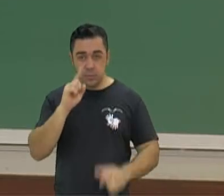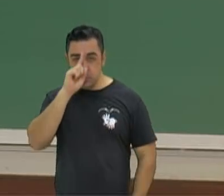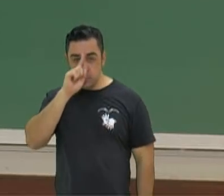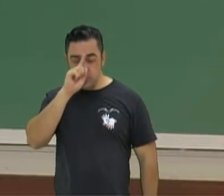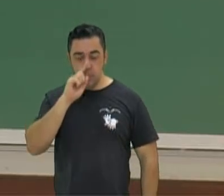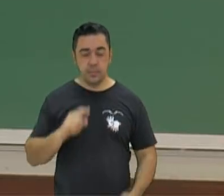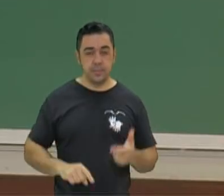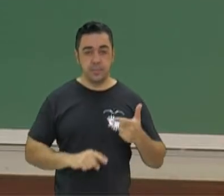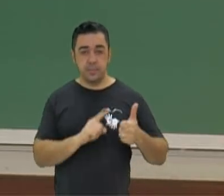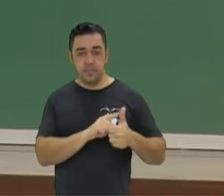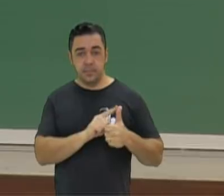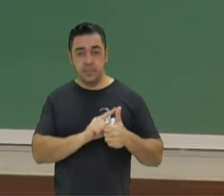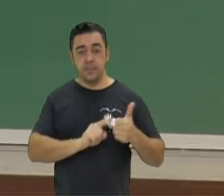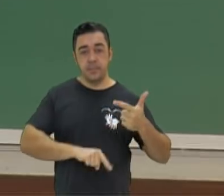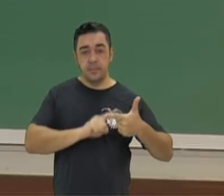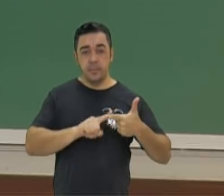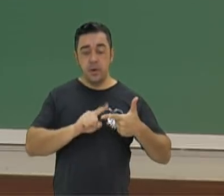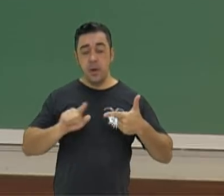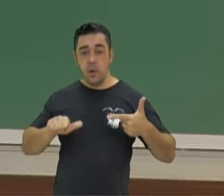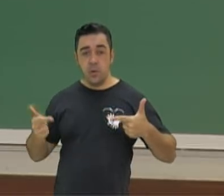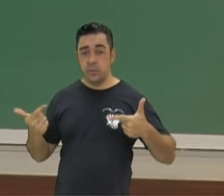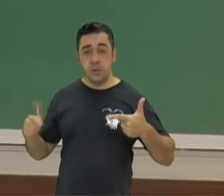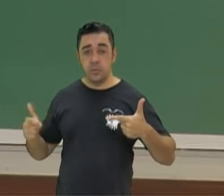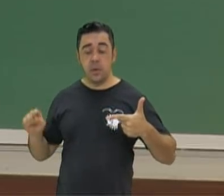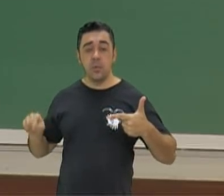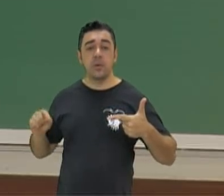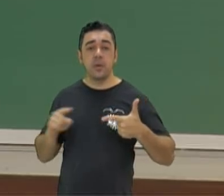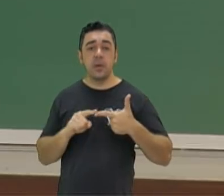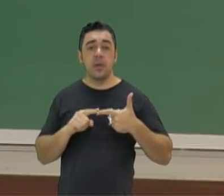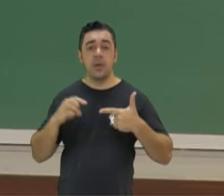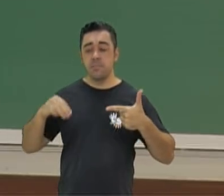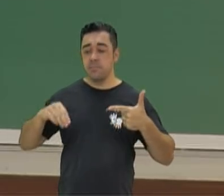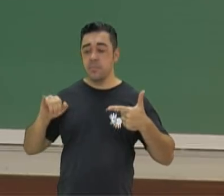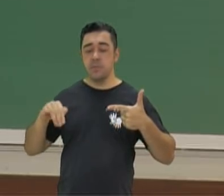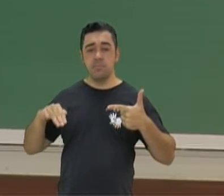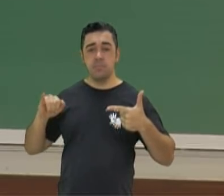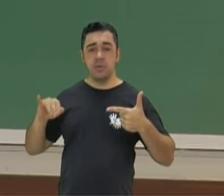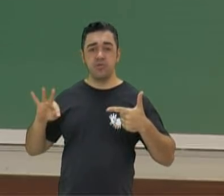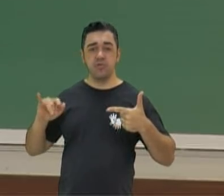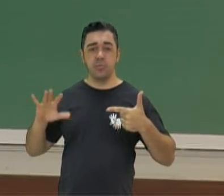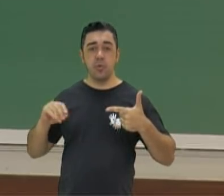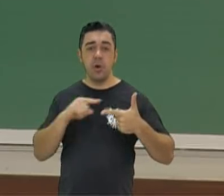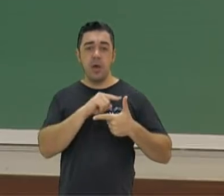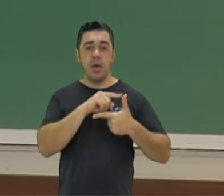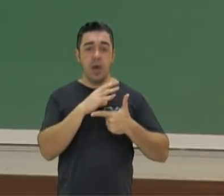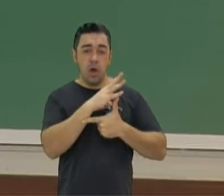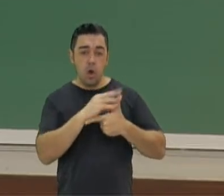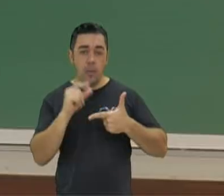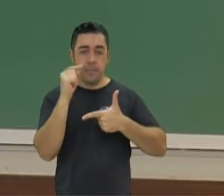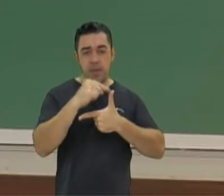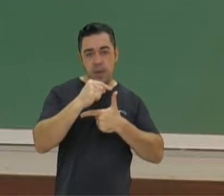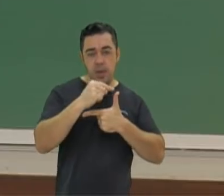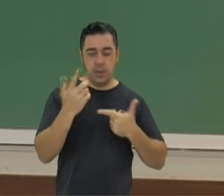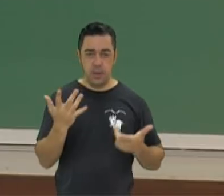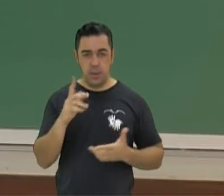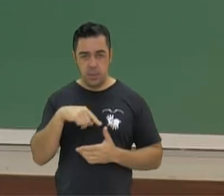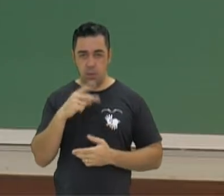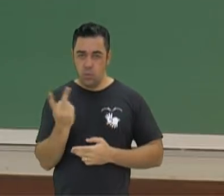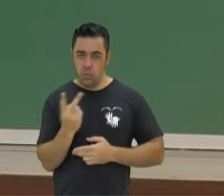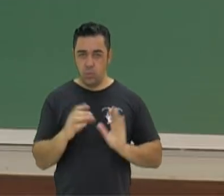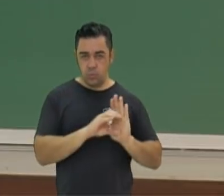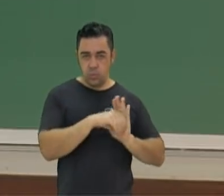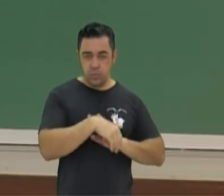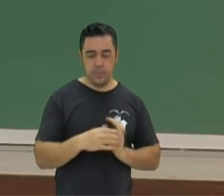tem a toxina. E a outra espécie que não tem a toxina, ela está fazendo mimetismo, tá imitando a espécie que tem, tá? Então, a gente está abordando os dois